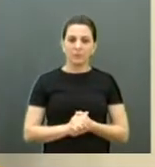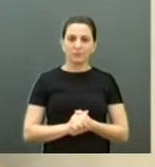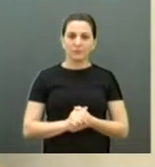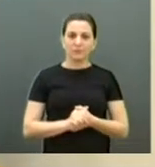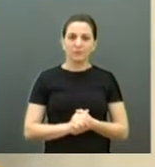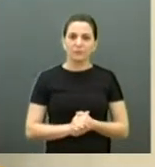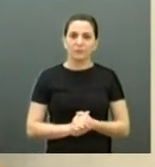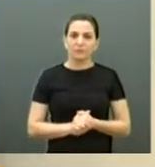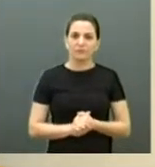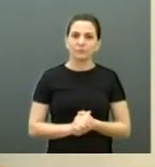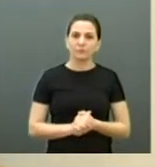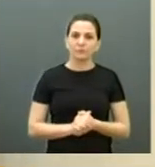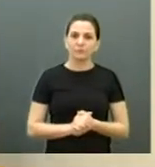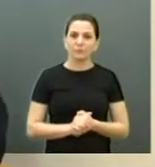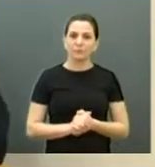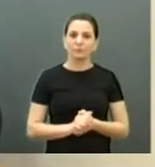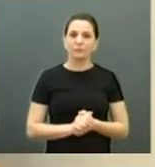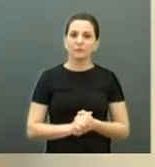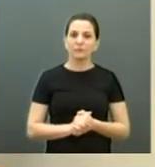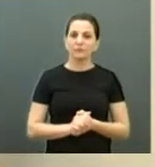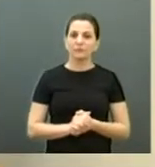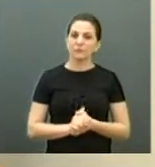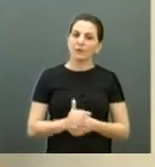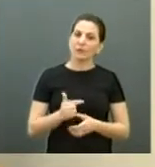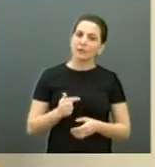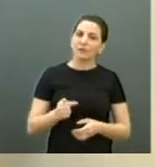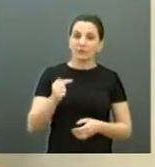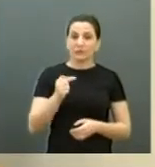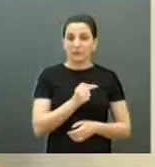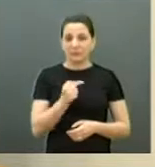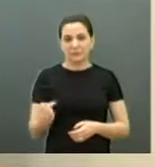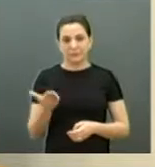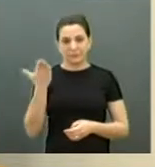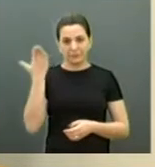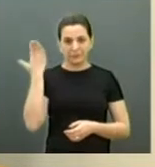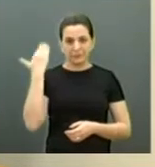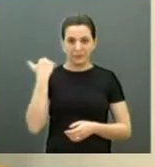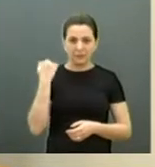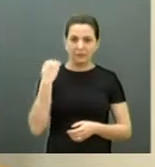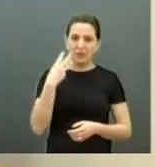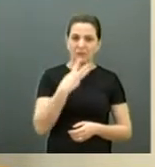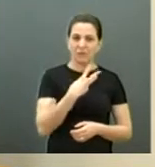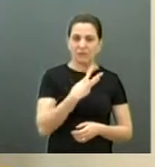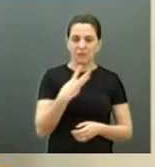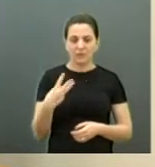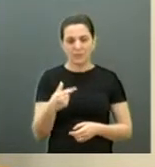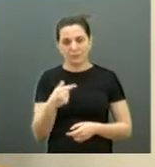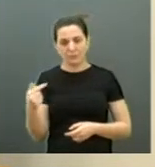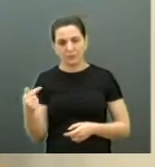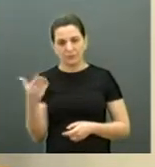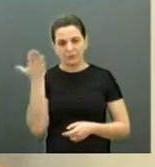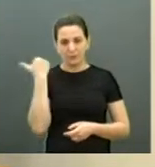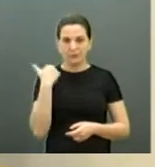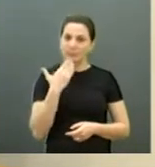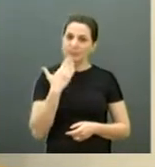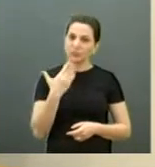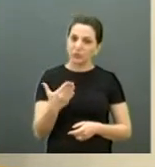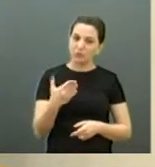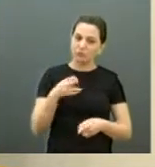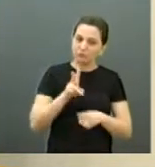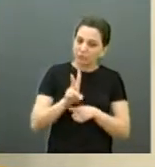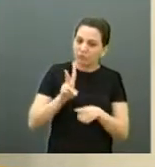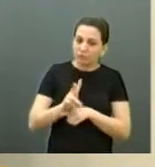bom na semana passada nós fizemos aliás há três semanas uma solicitação para que fosse feita uma auditoria